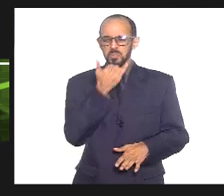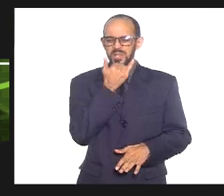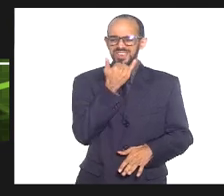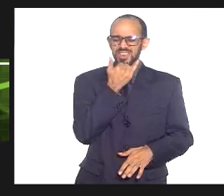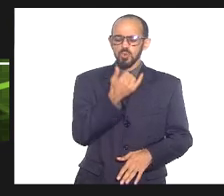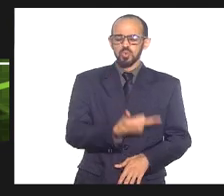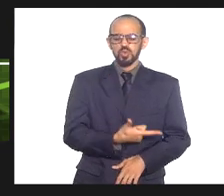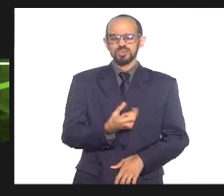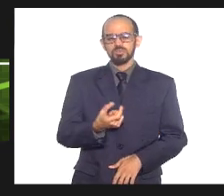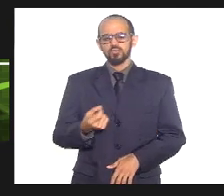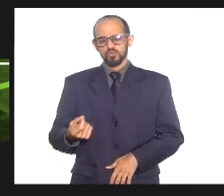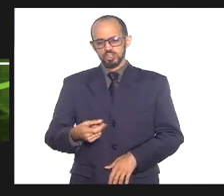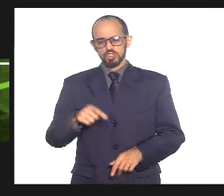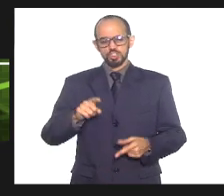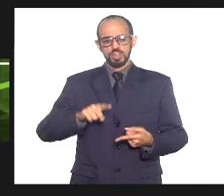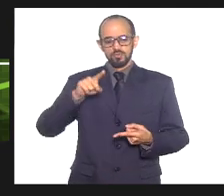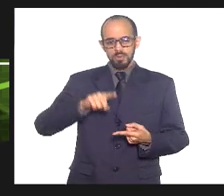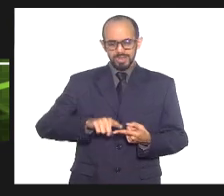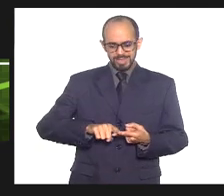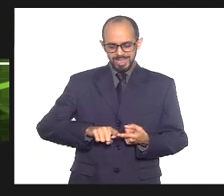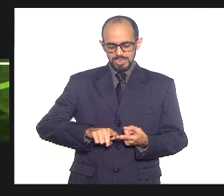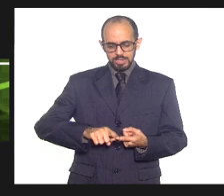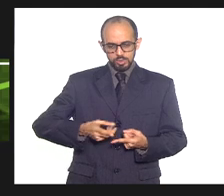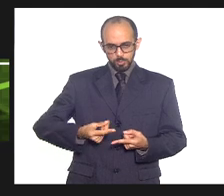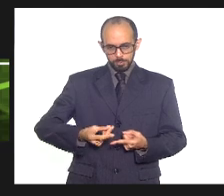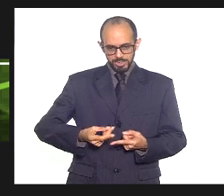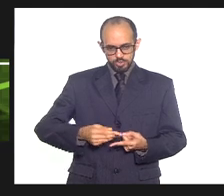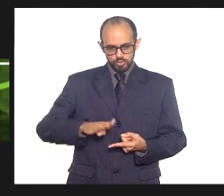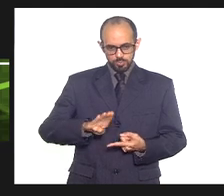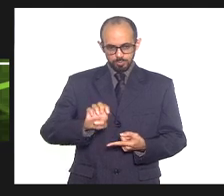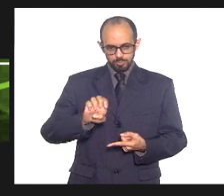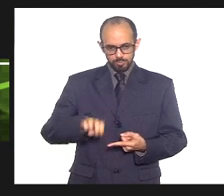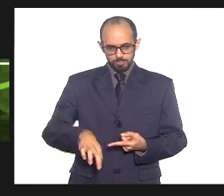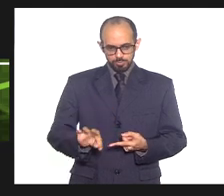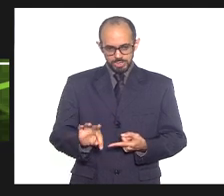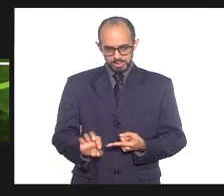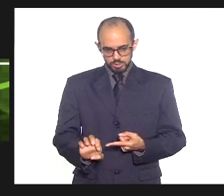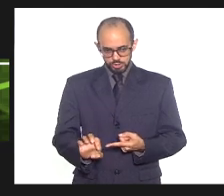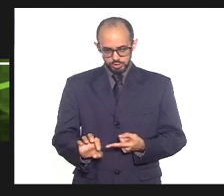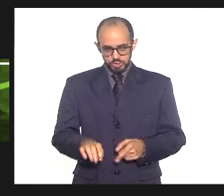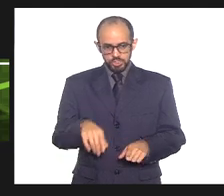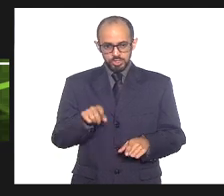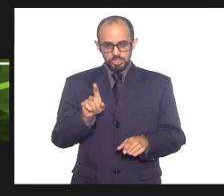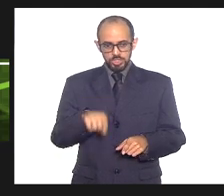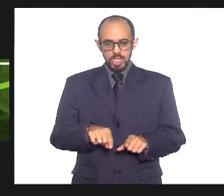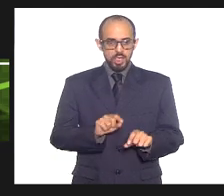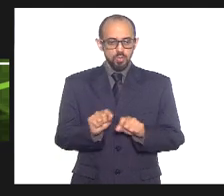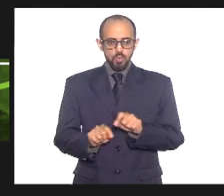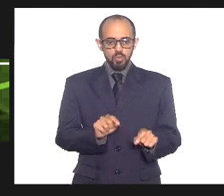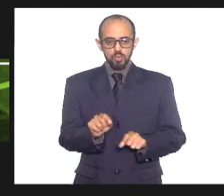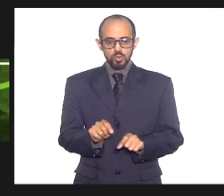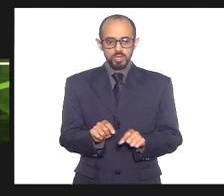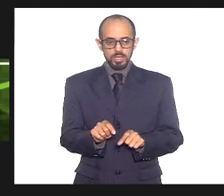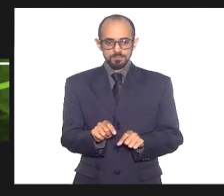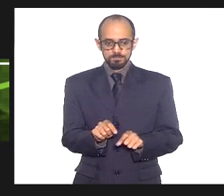essa queda no preço do Brent, que foi um pouco